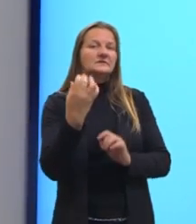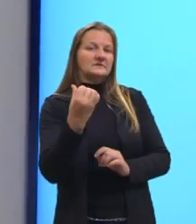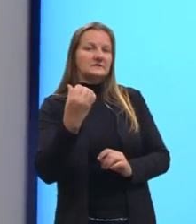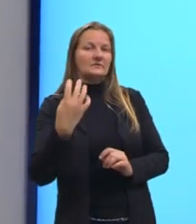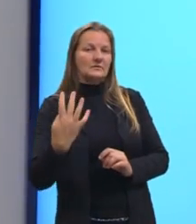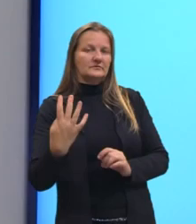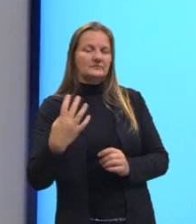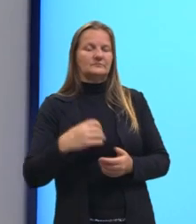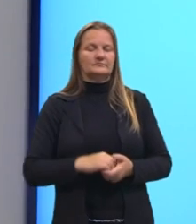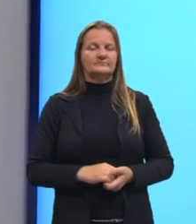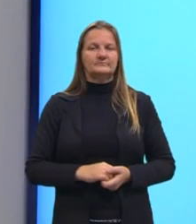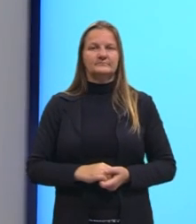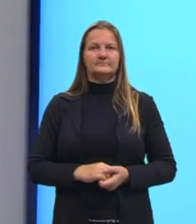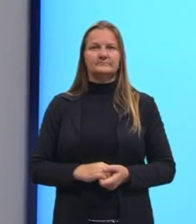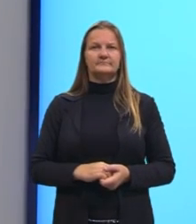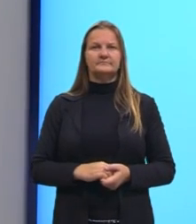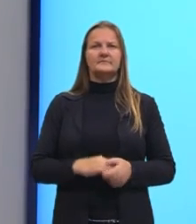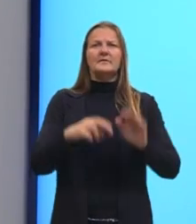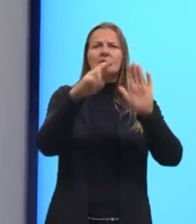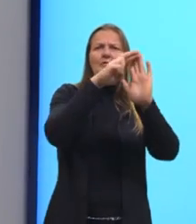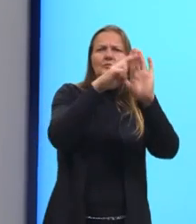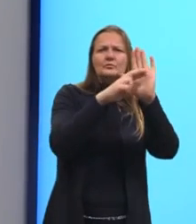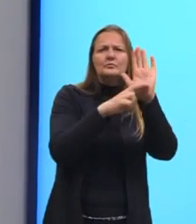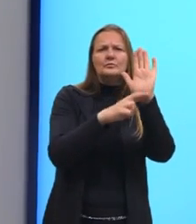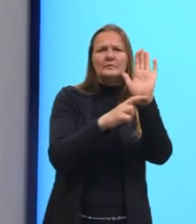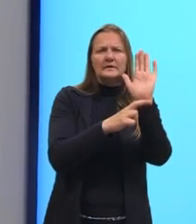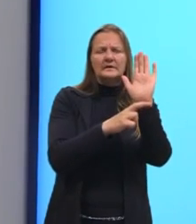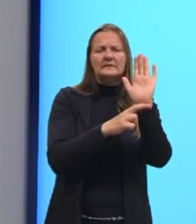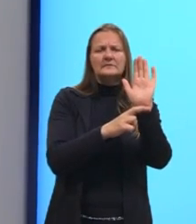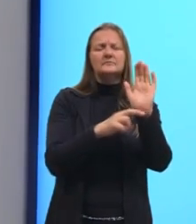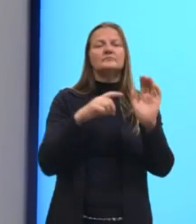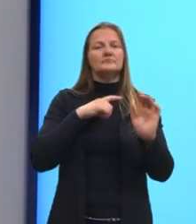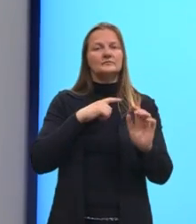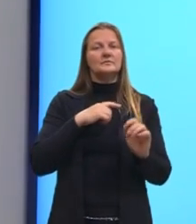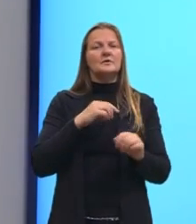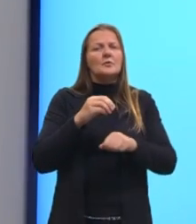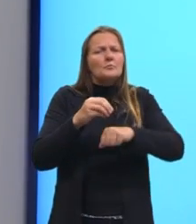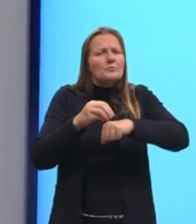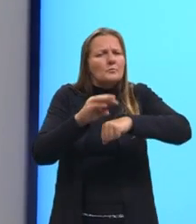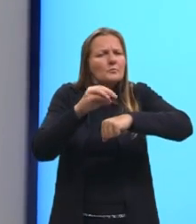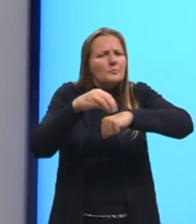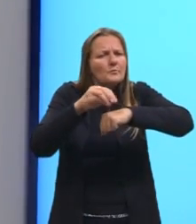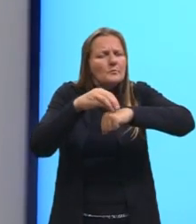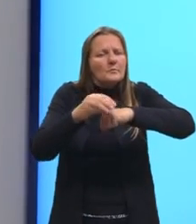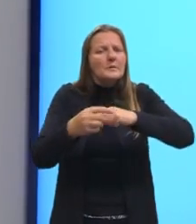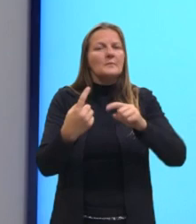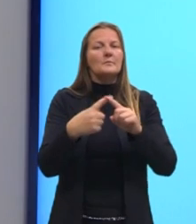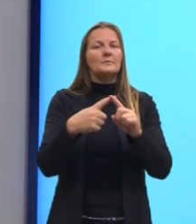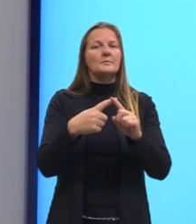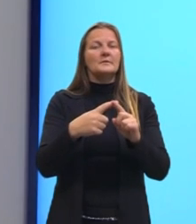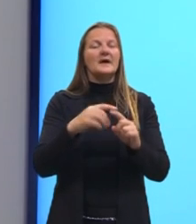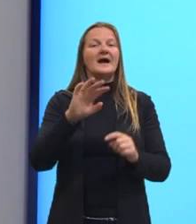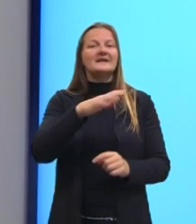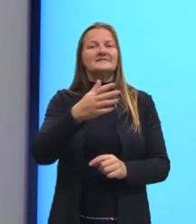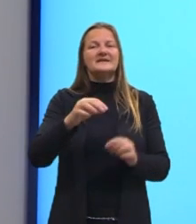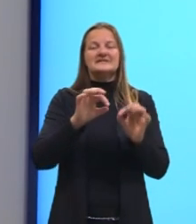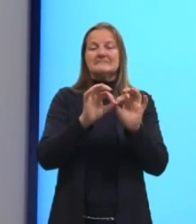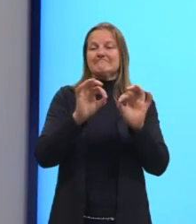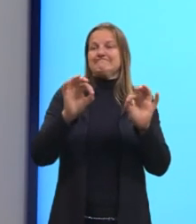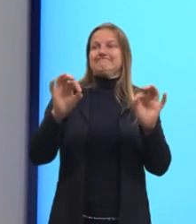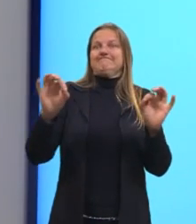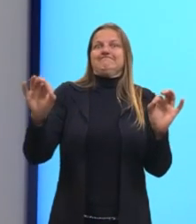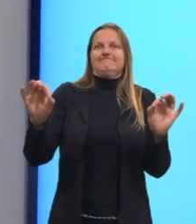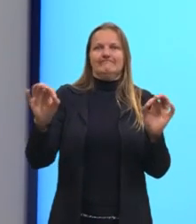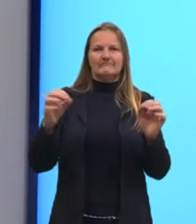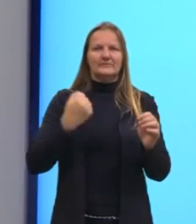64 essa regrinha do expoente tá ela ajuda se nós temos expoente os às vezes muito